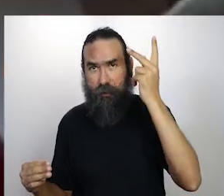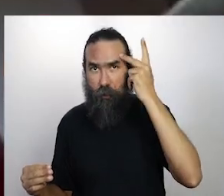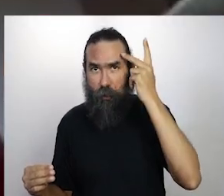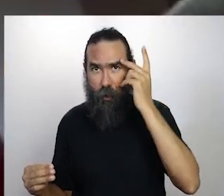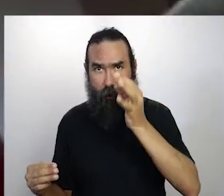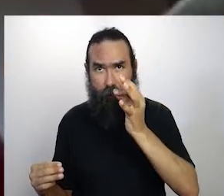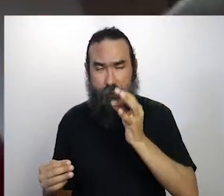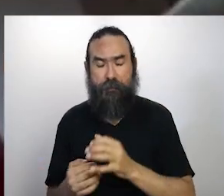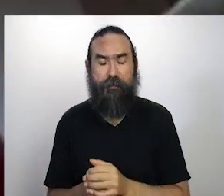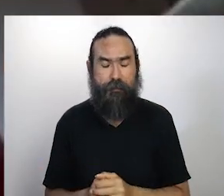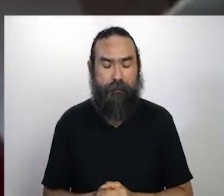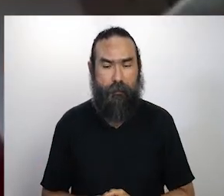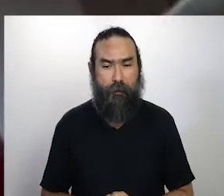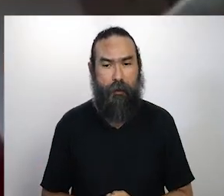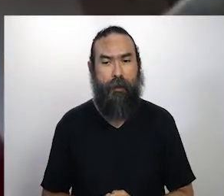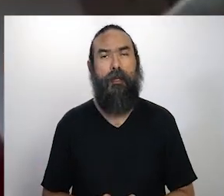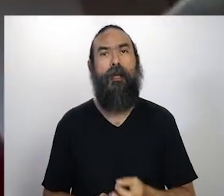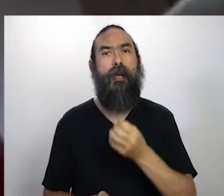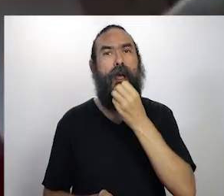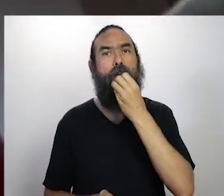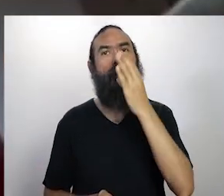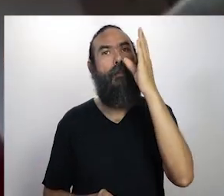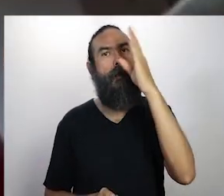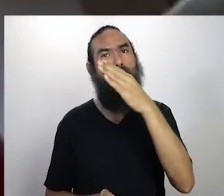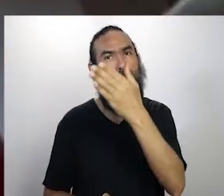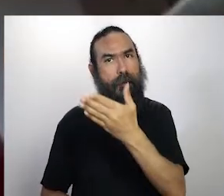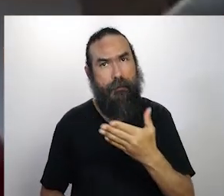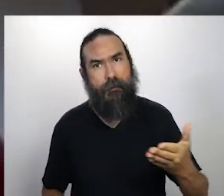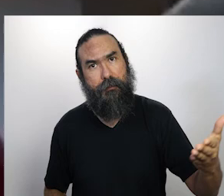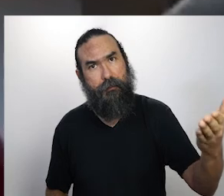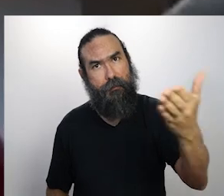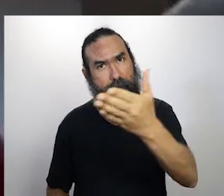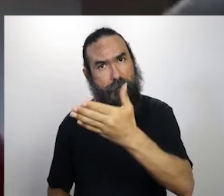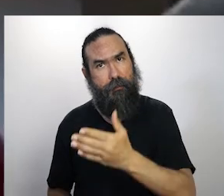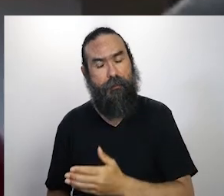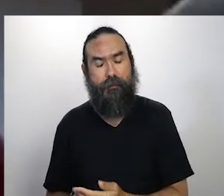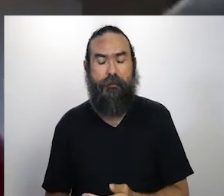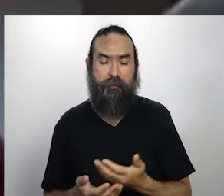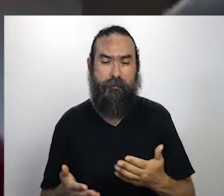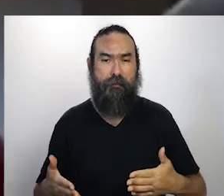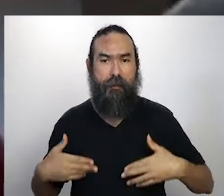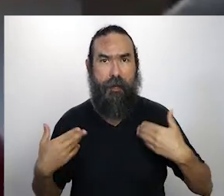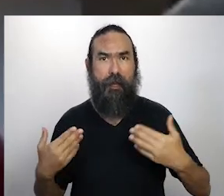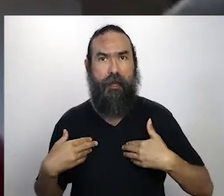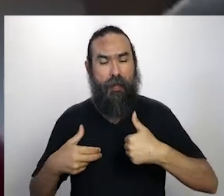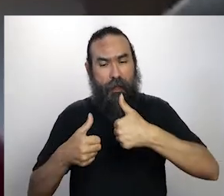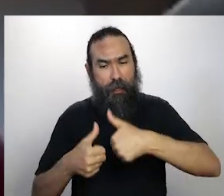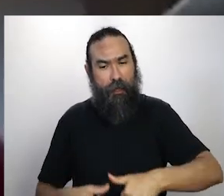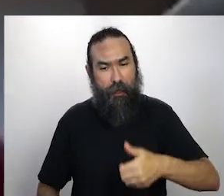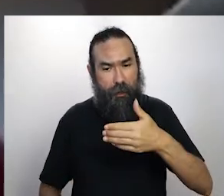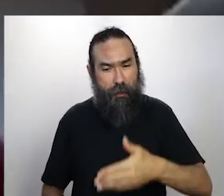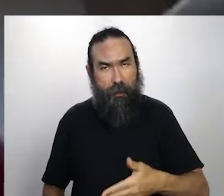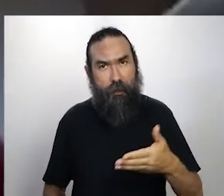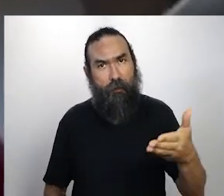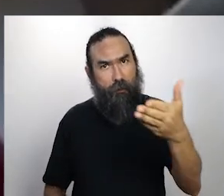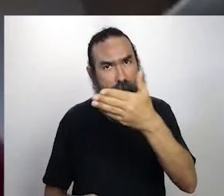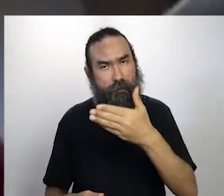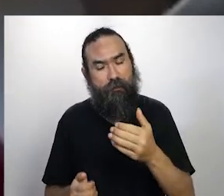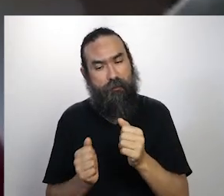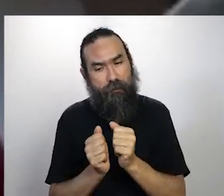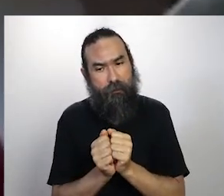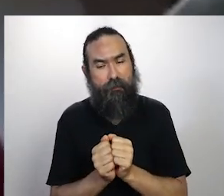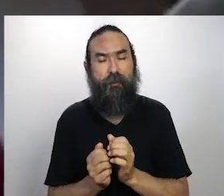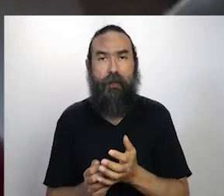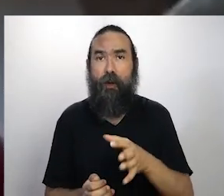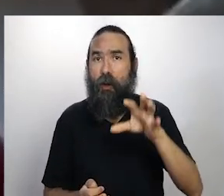Uhum. Obrigada. Boa tarde a todas e a todos. É um prazer estar aqui com vocês